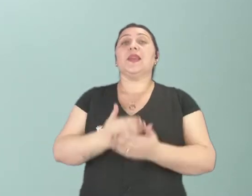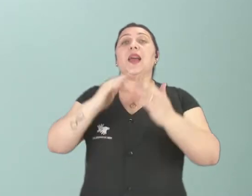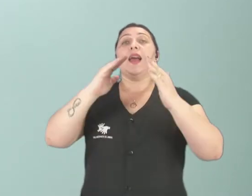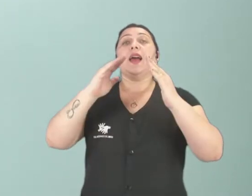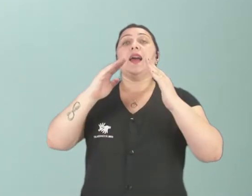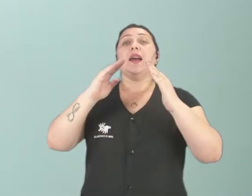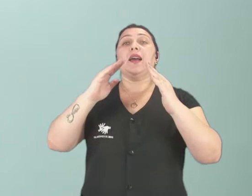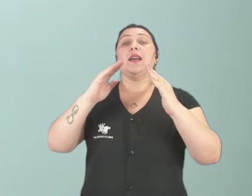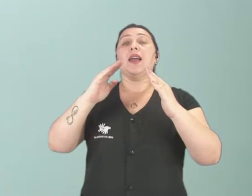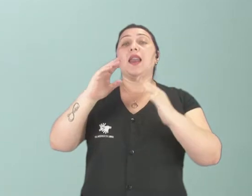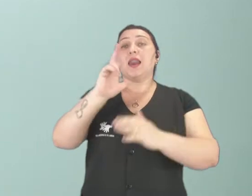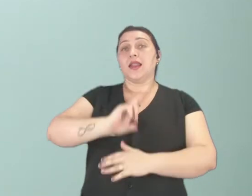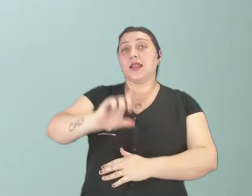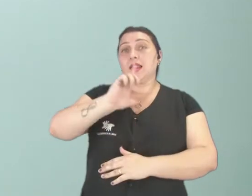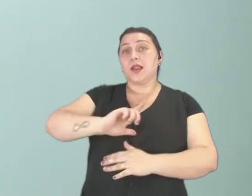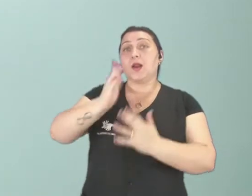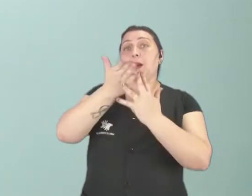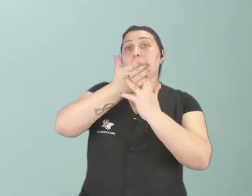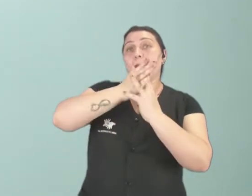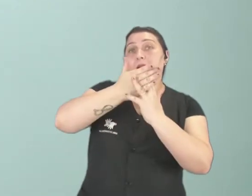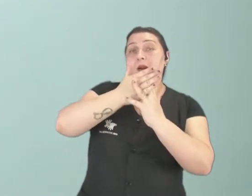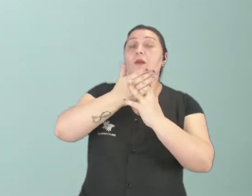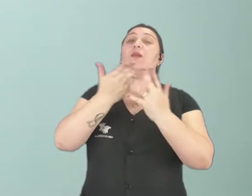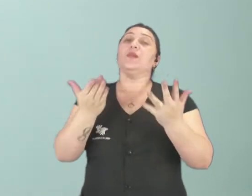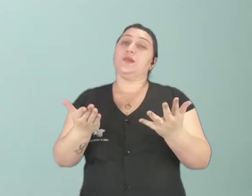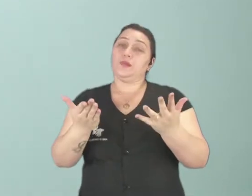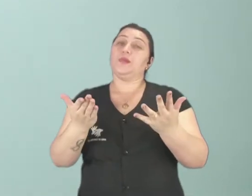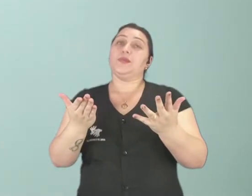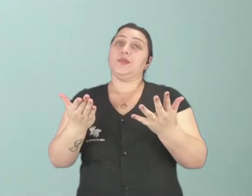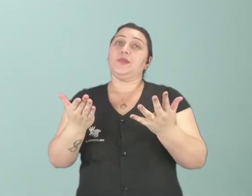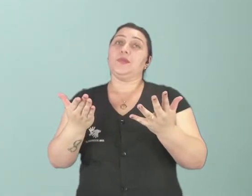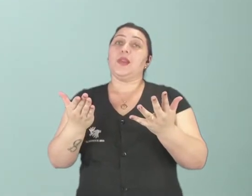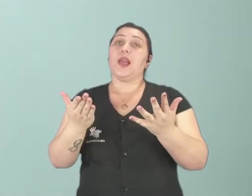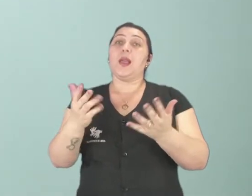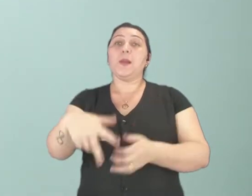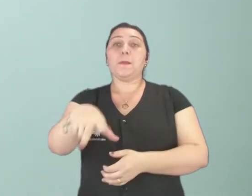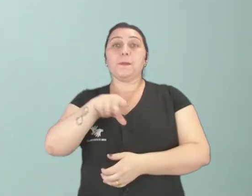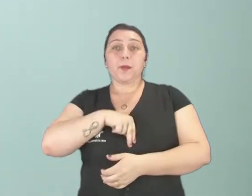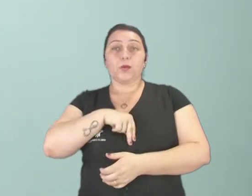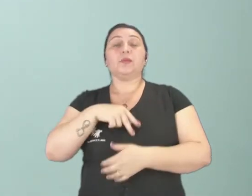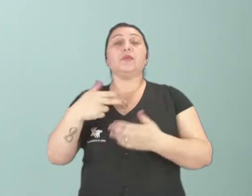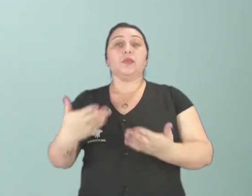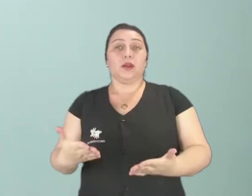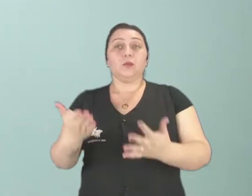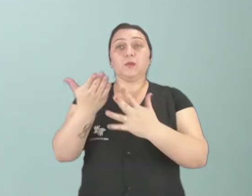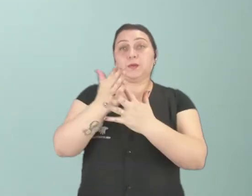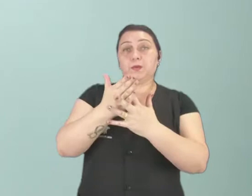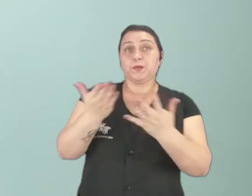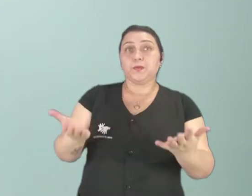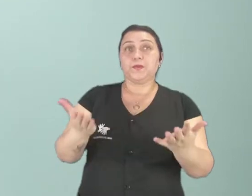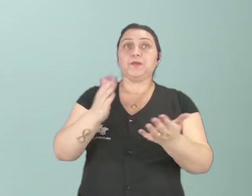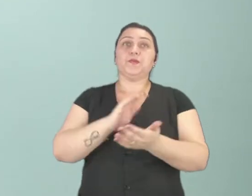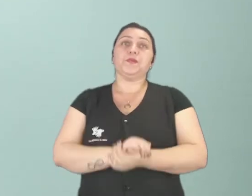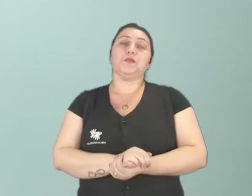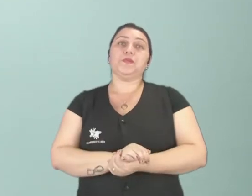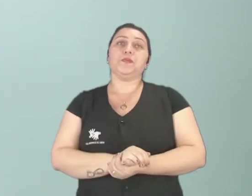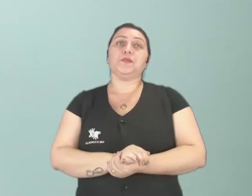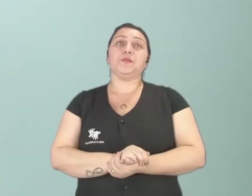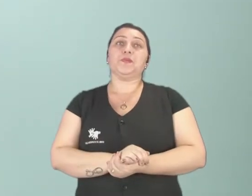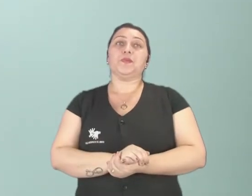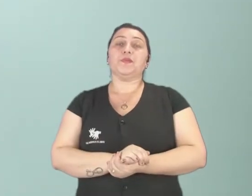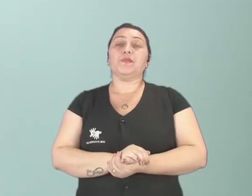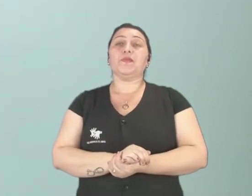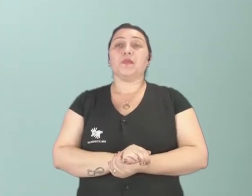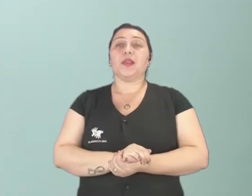escola literária barroca, especificamente em Portugal, barroca em Portugal.